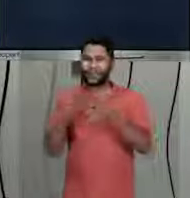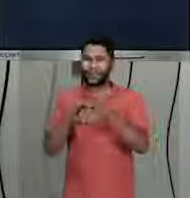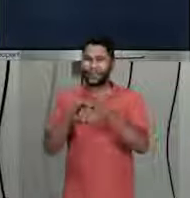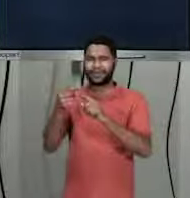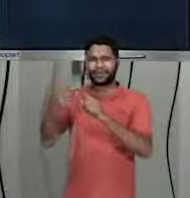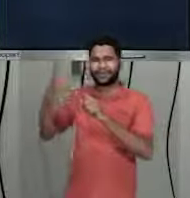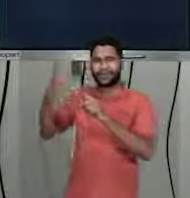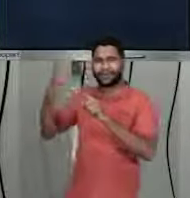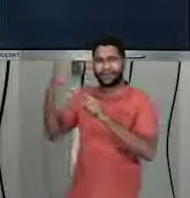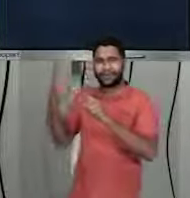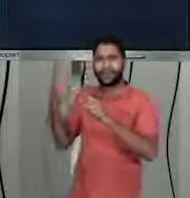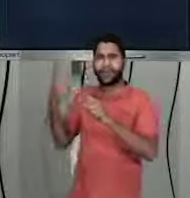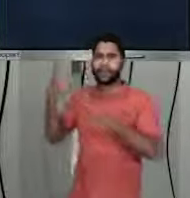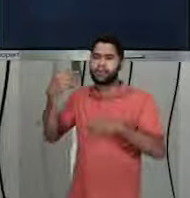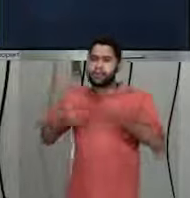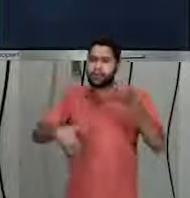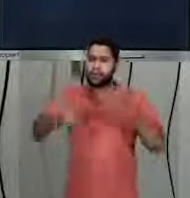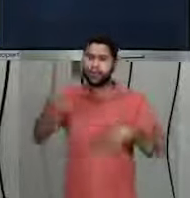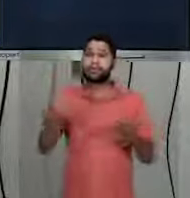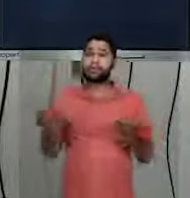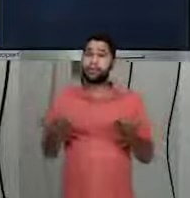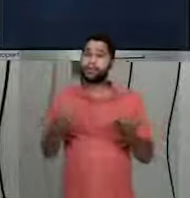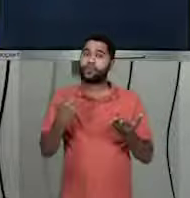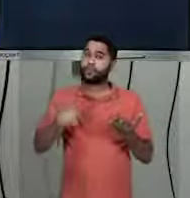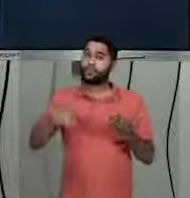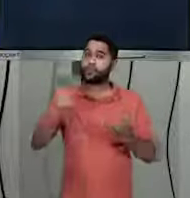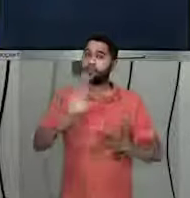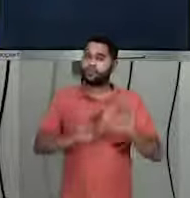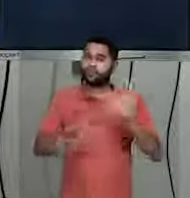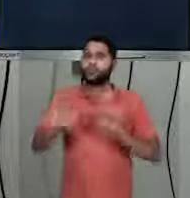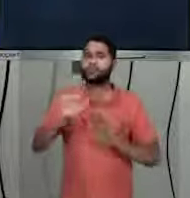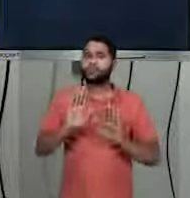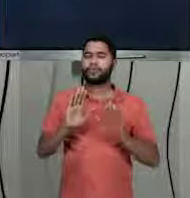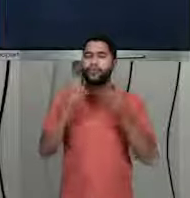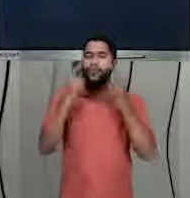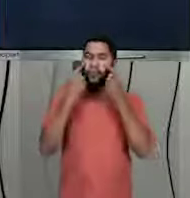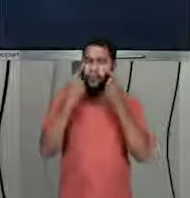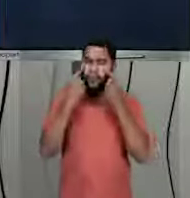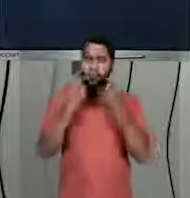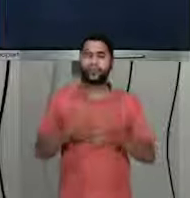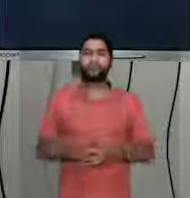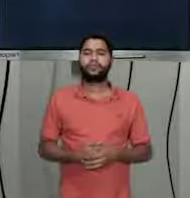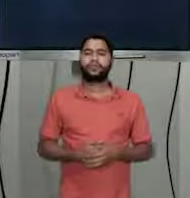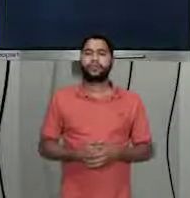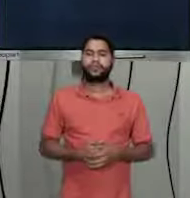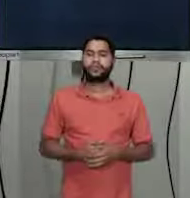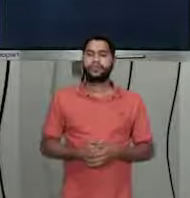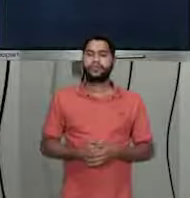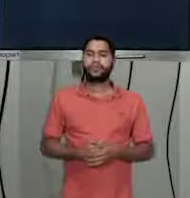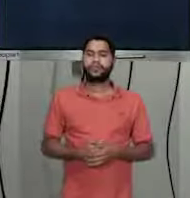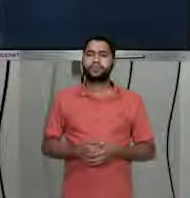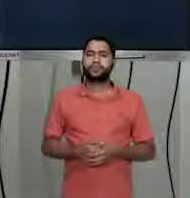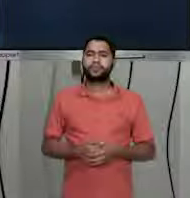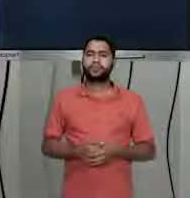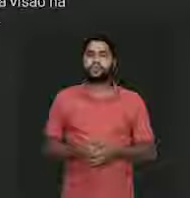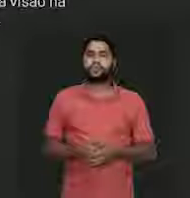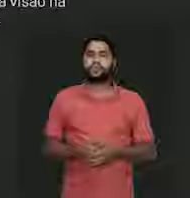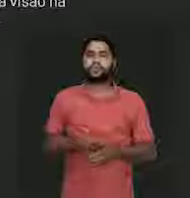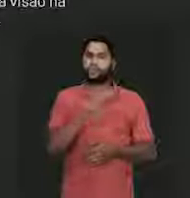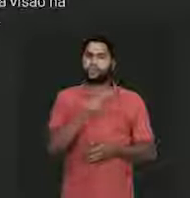falei, sobre o que nós conversamos hoje, que a gente deve cuidar, né, dos olhos. E